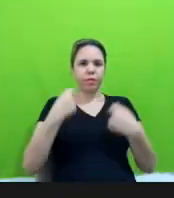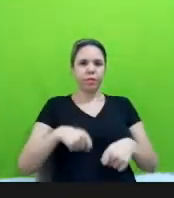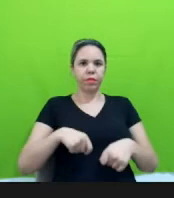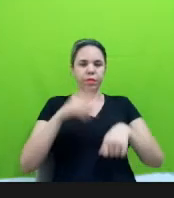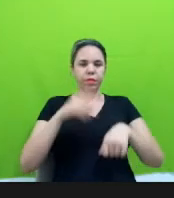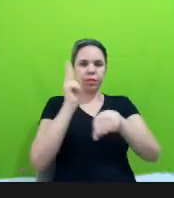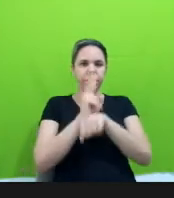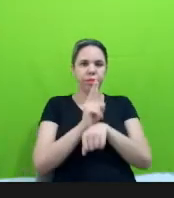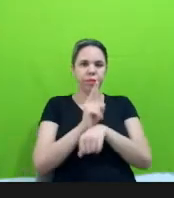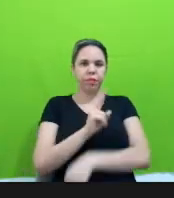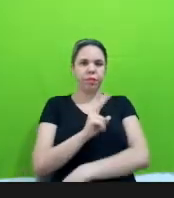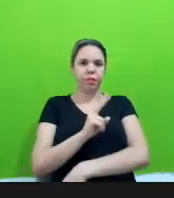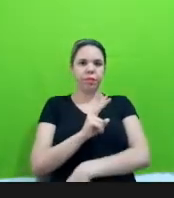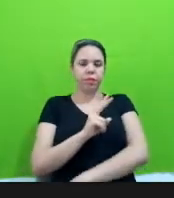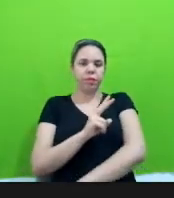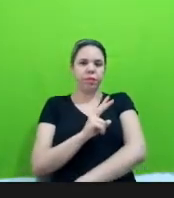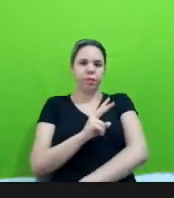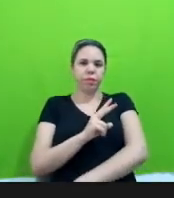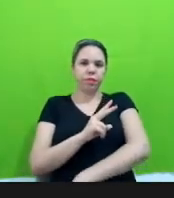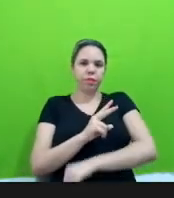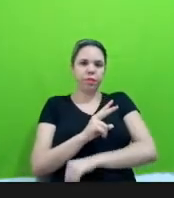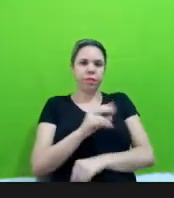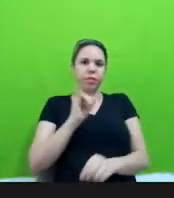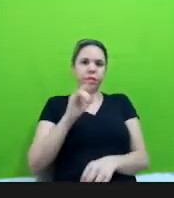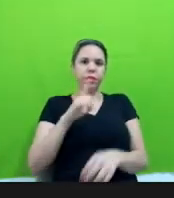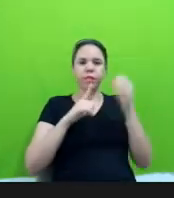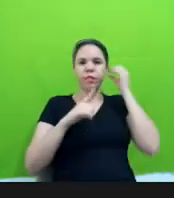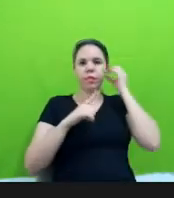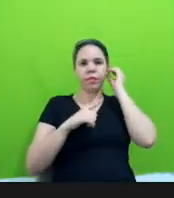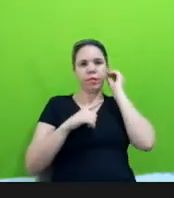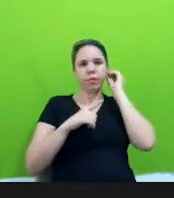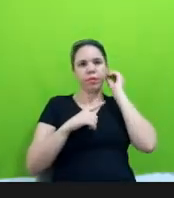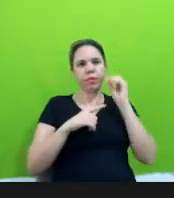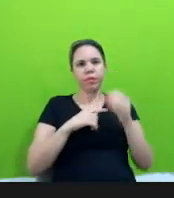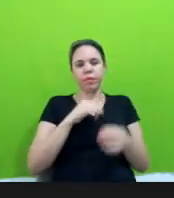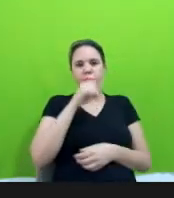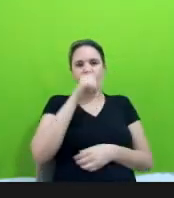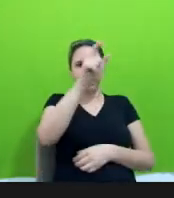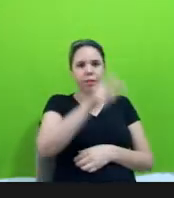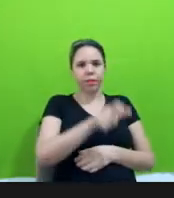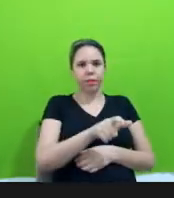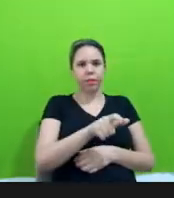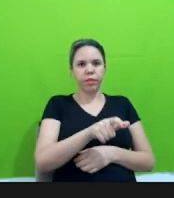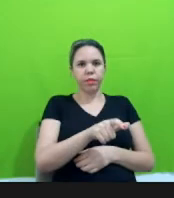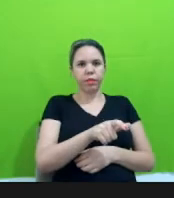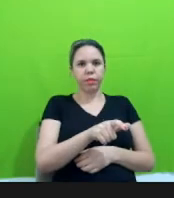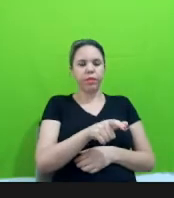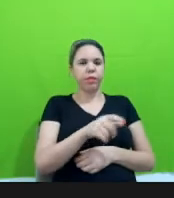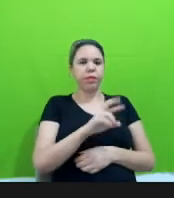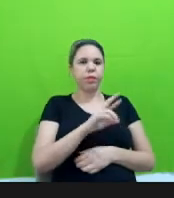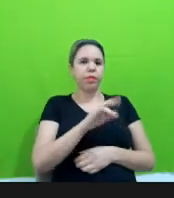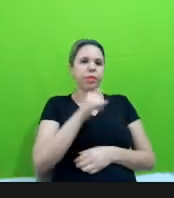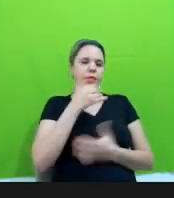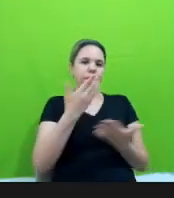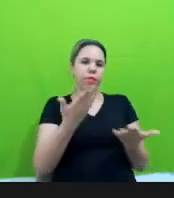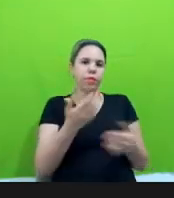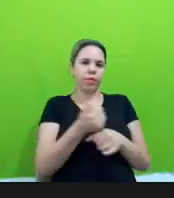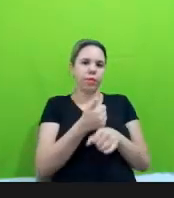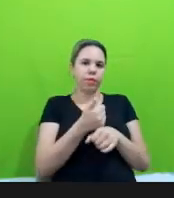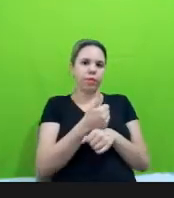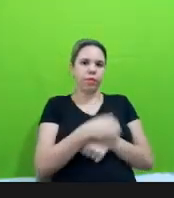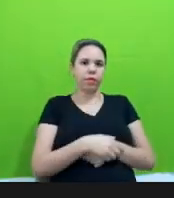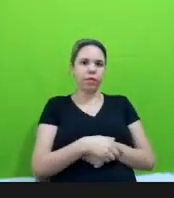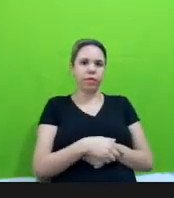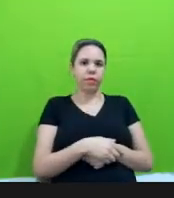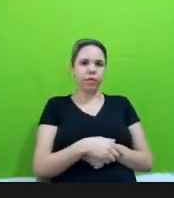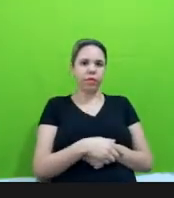protegida, e uma informação que é, embora seja sobre uma pessoa, né, um agente público, não deixa de ser uma pessoa,